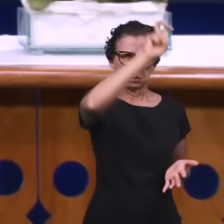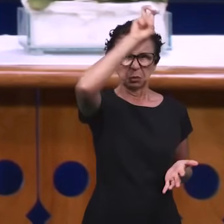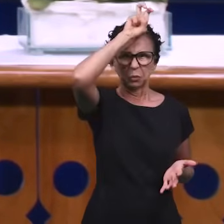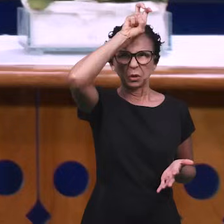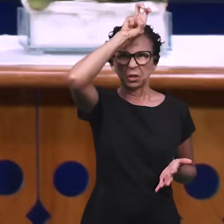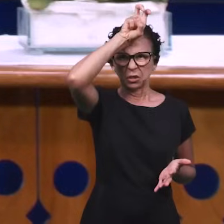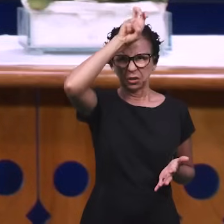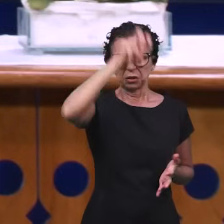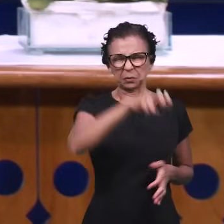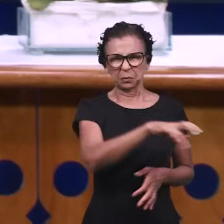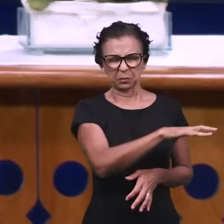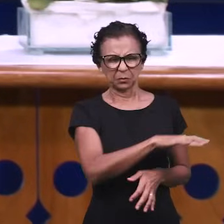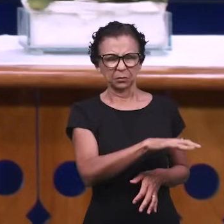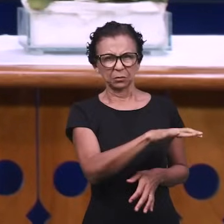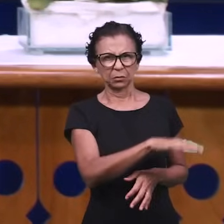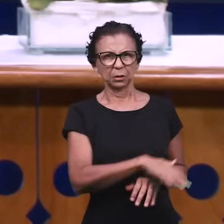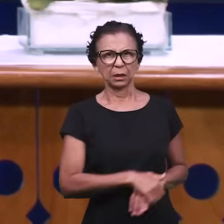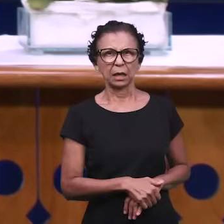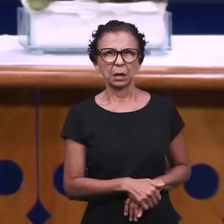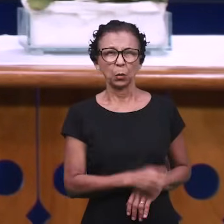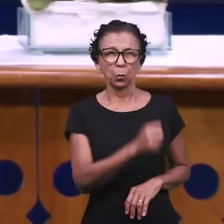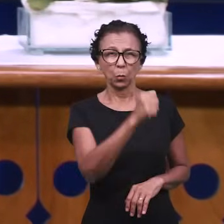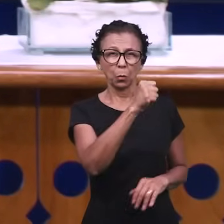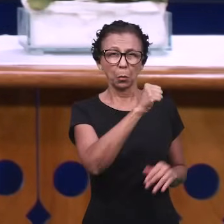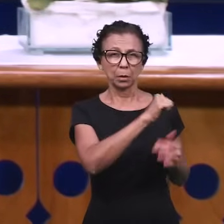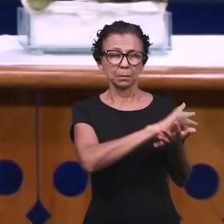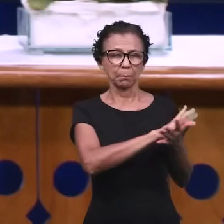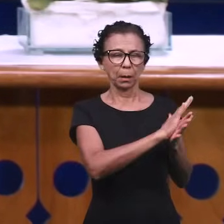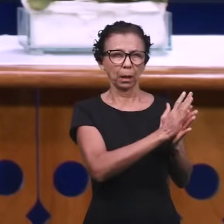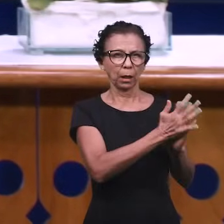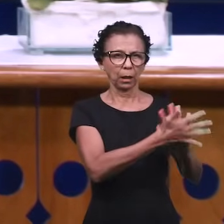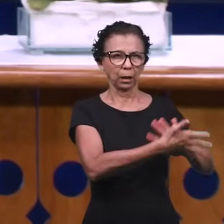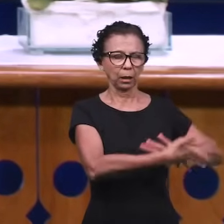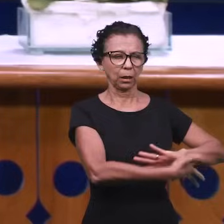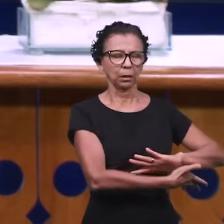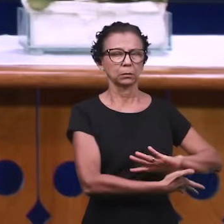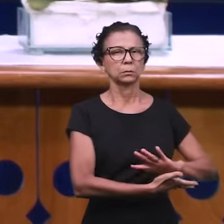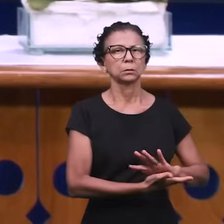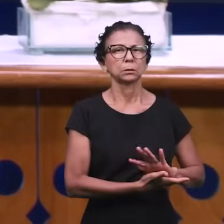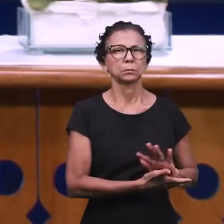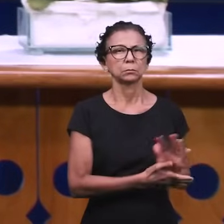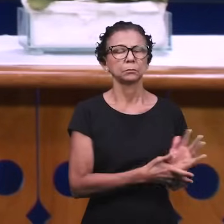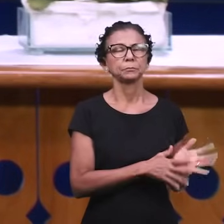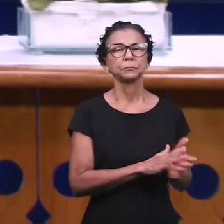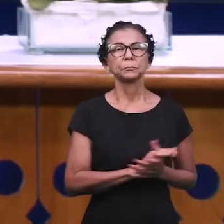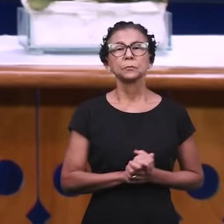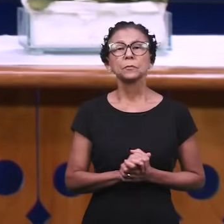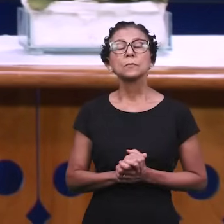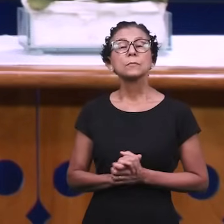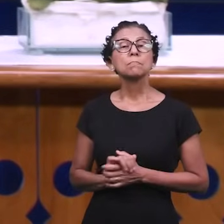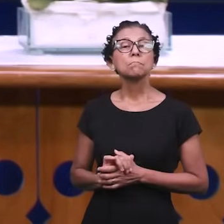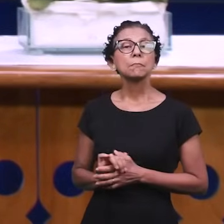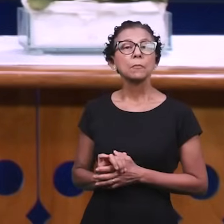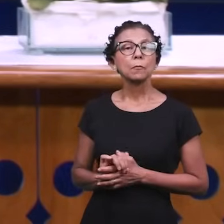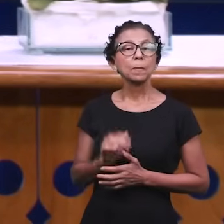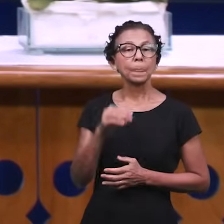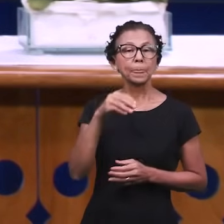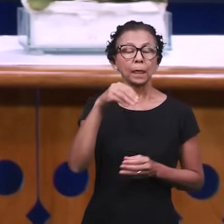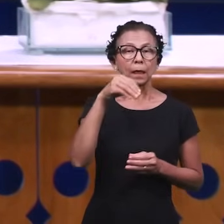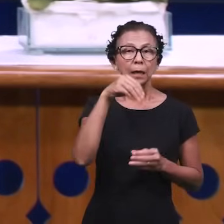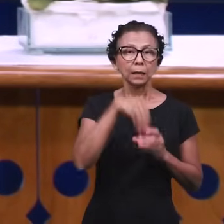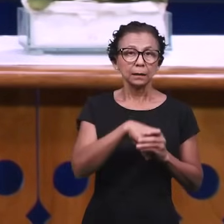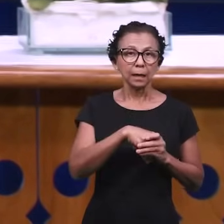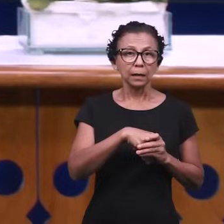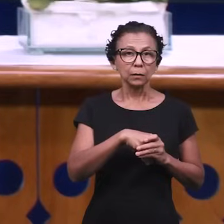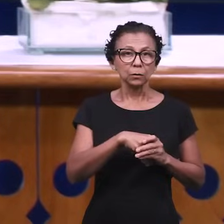em que o Egito estava sendo praticamente destruído com as pragas que ocorriam. E